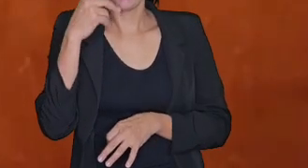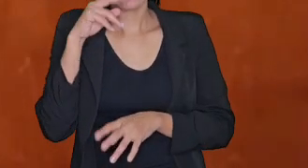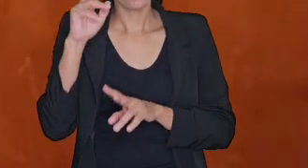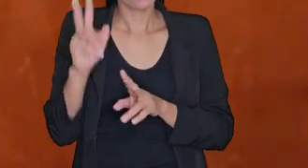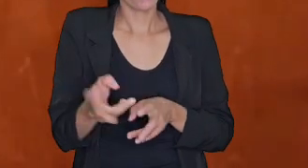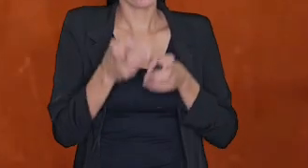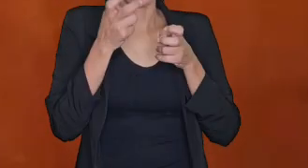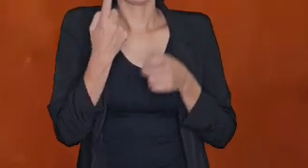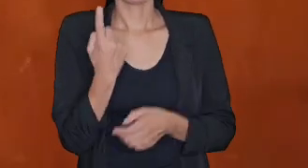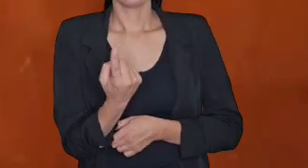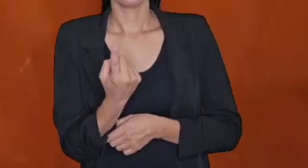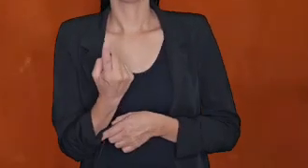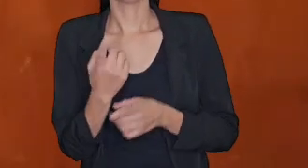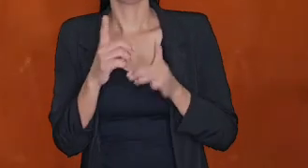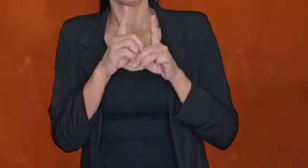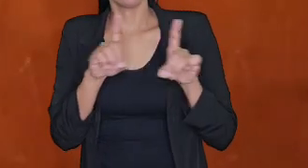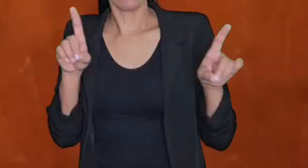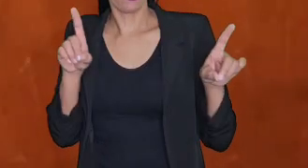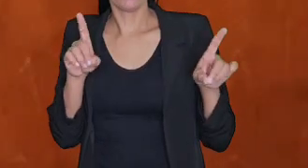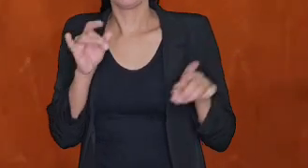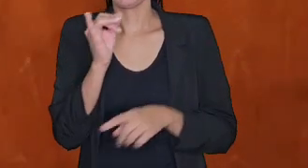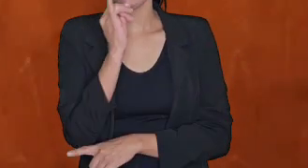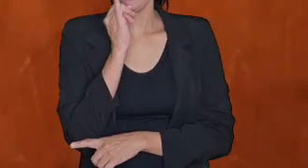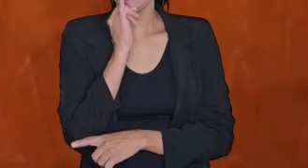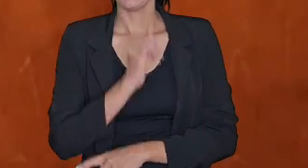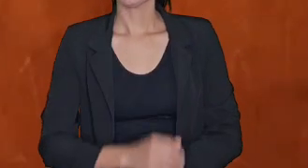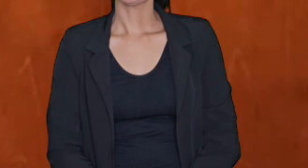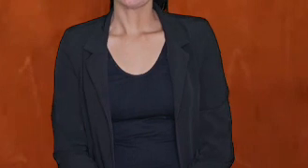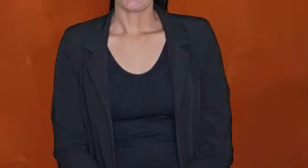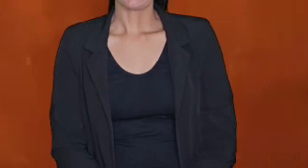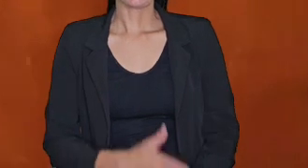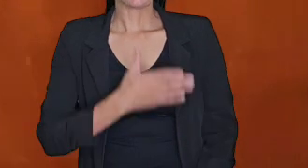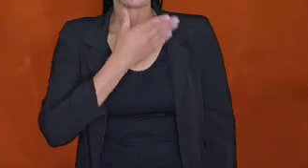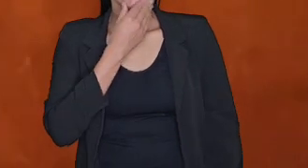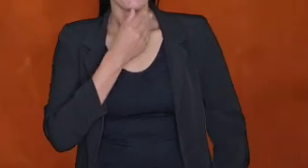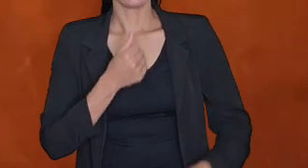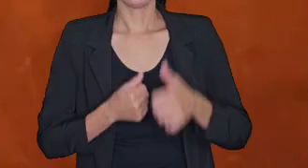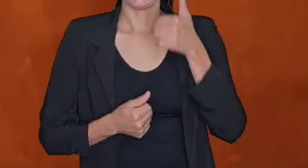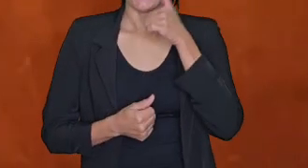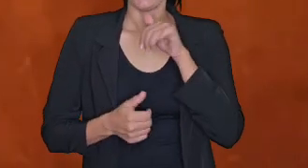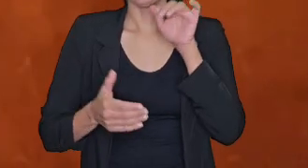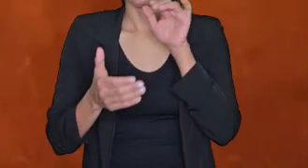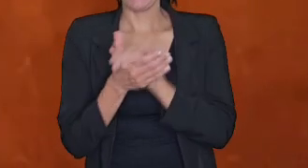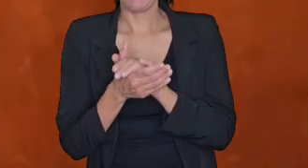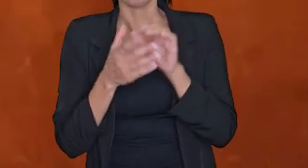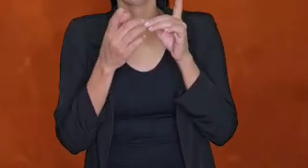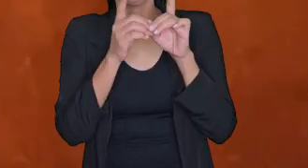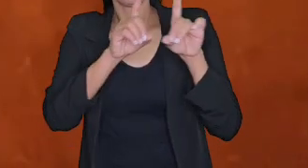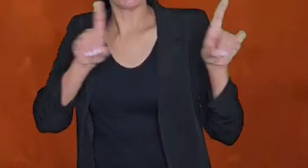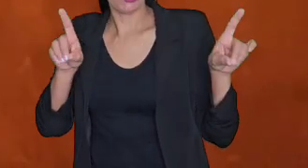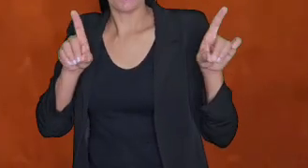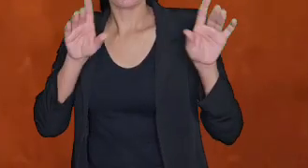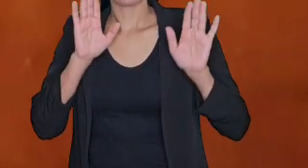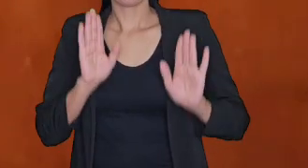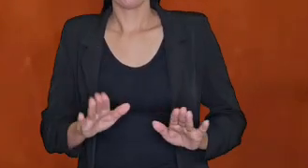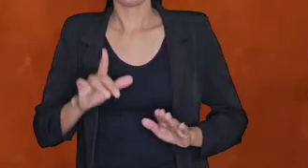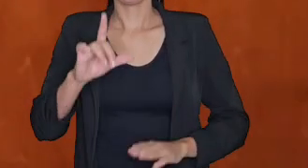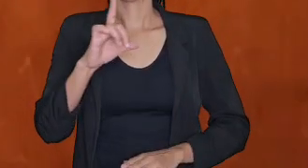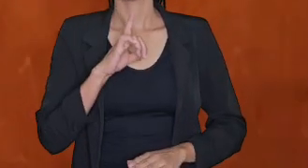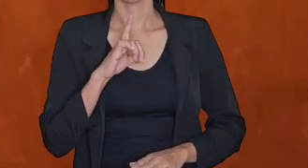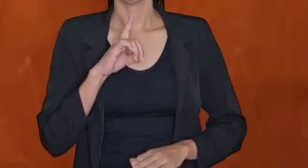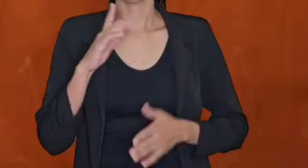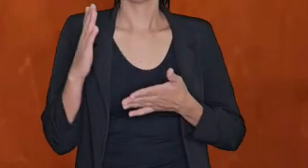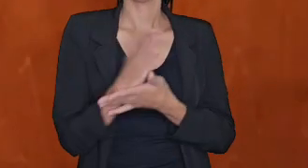Não é porque é uma decisão judicial. Repare, um divórcio. Ora, marido e mulher estão lá,